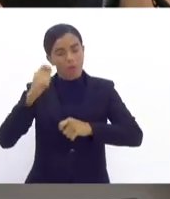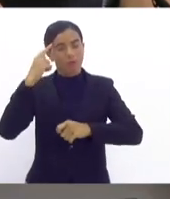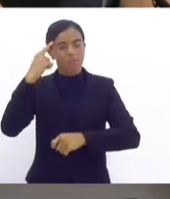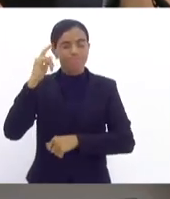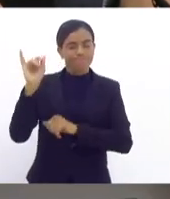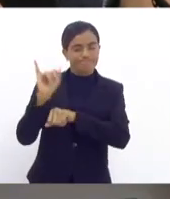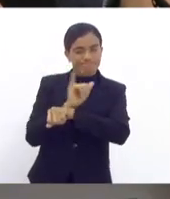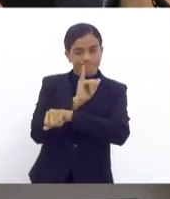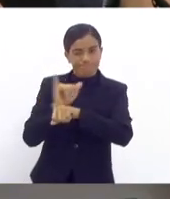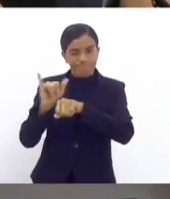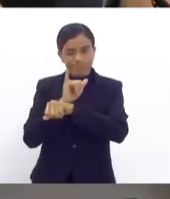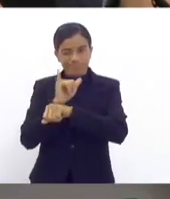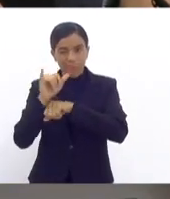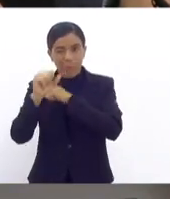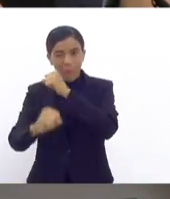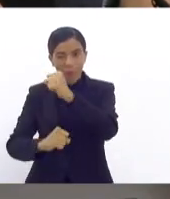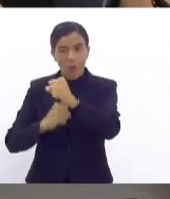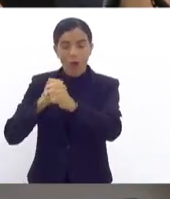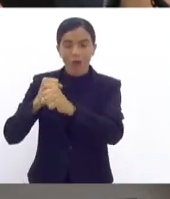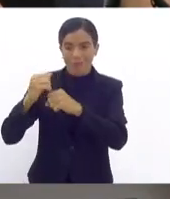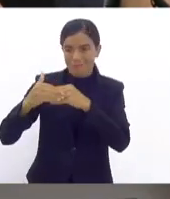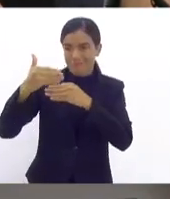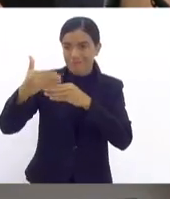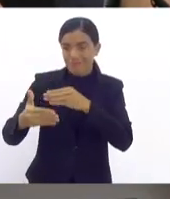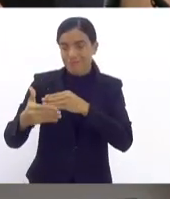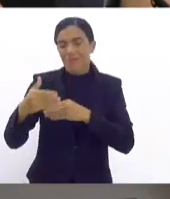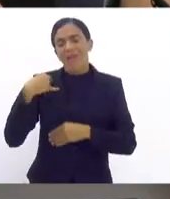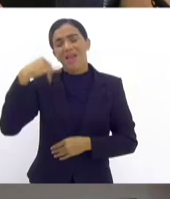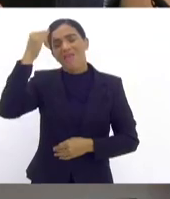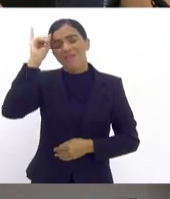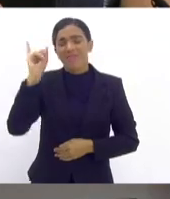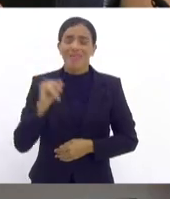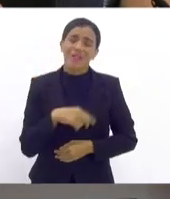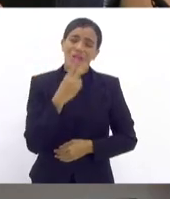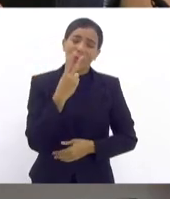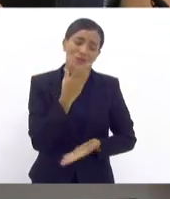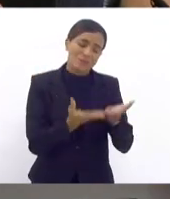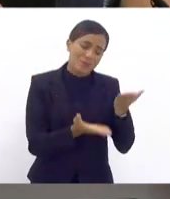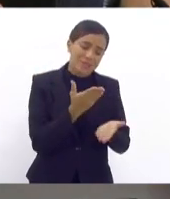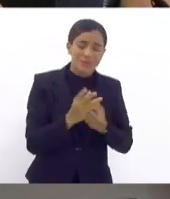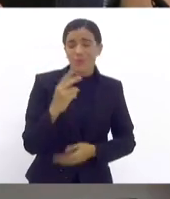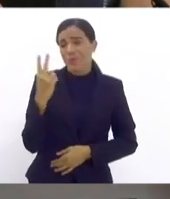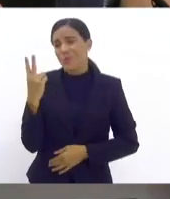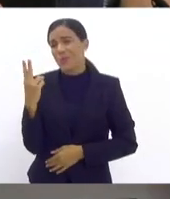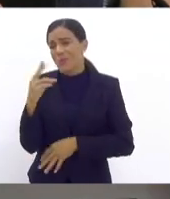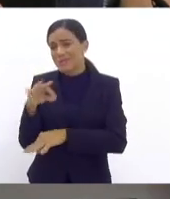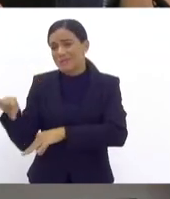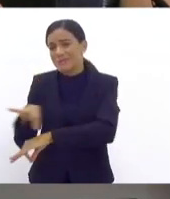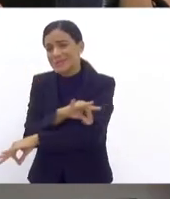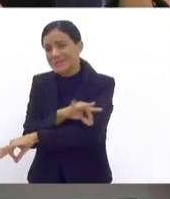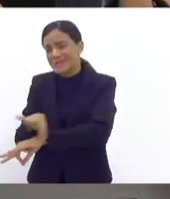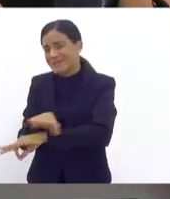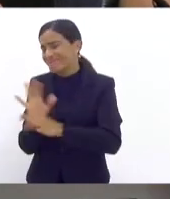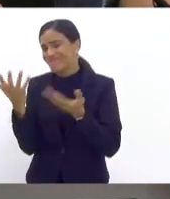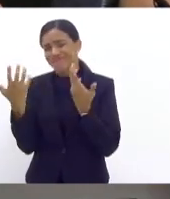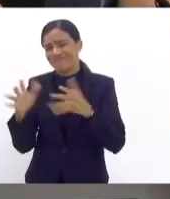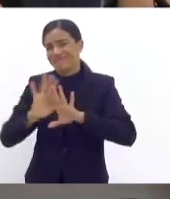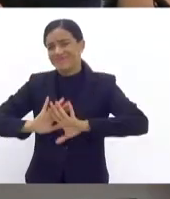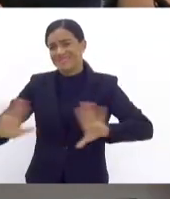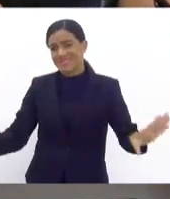por exemplo. Então, só quero, para não ter dois pesos e duas medidas, estabelecer um critério, que é o